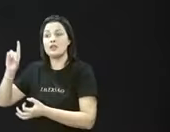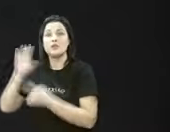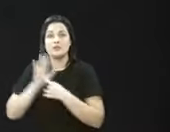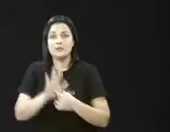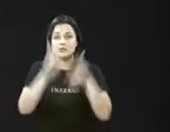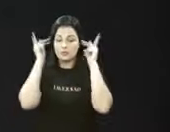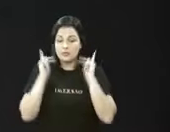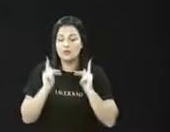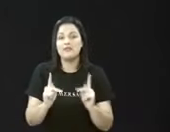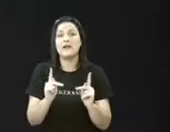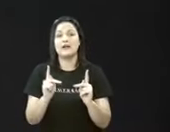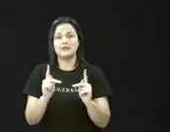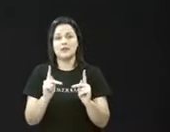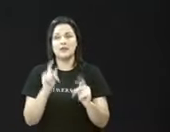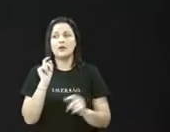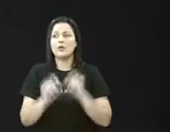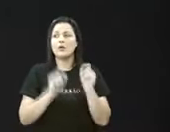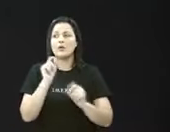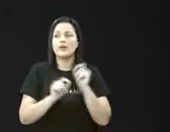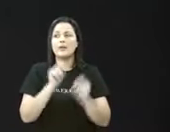tua esperança não está no trono da terra.